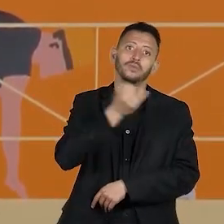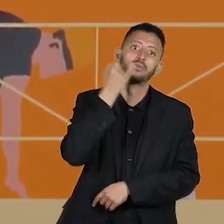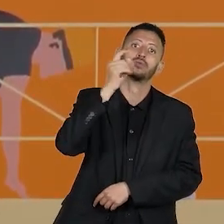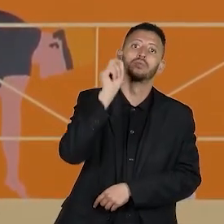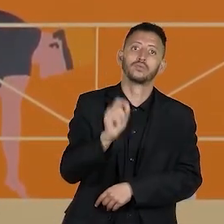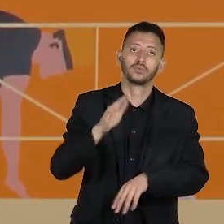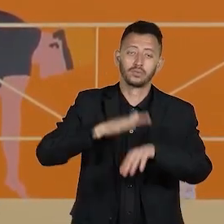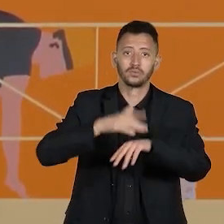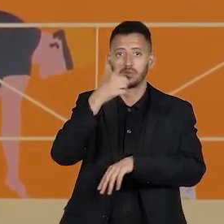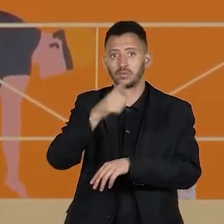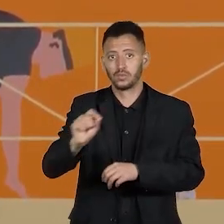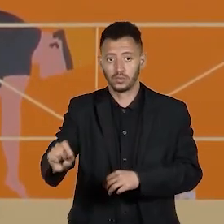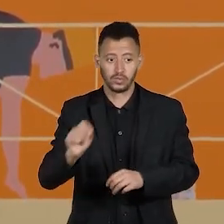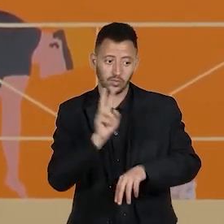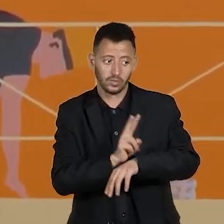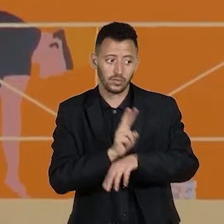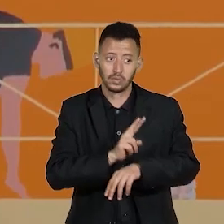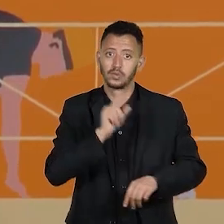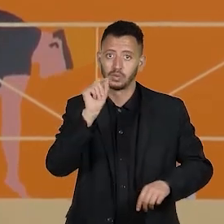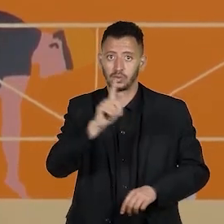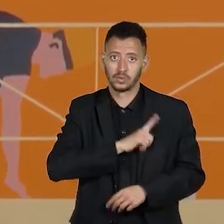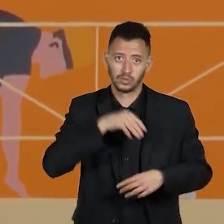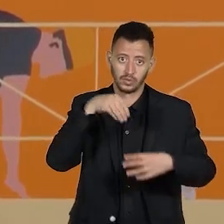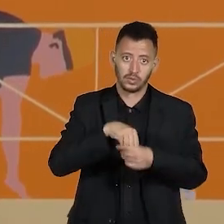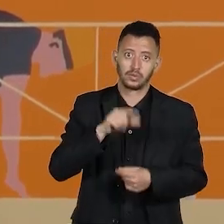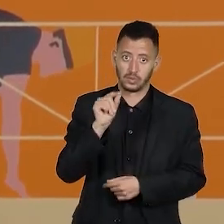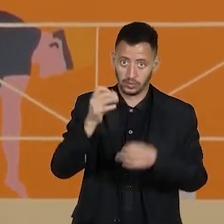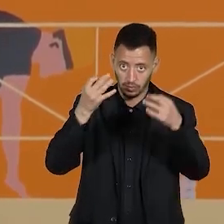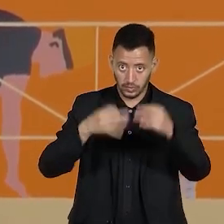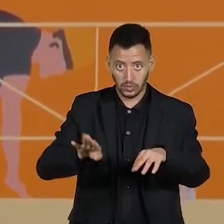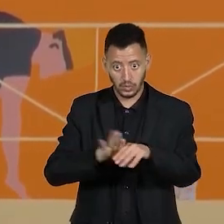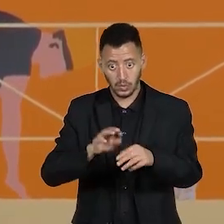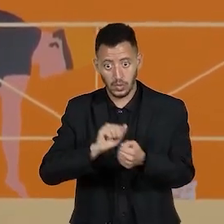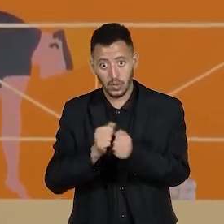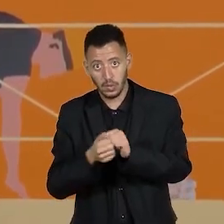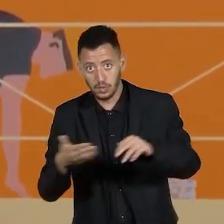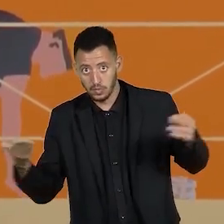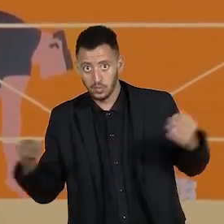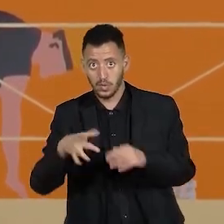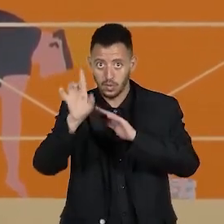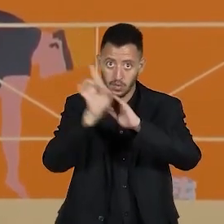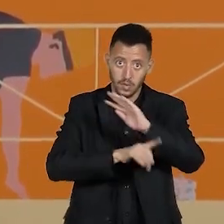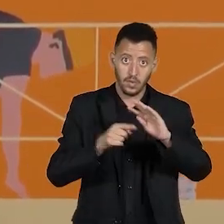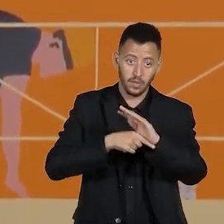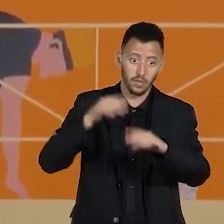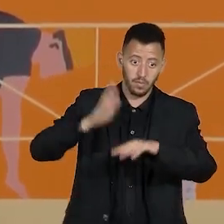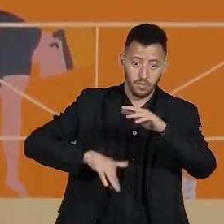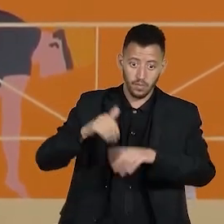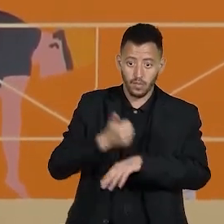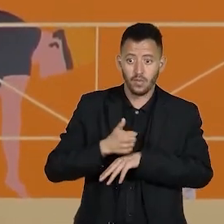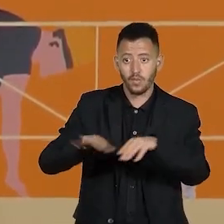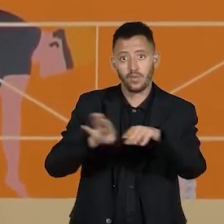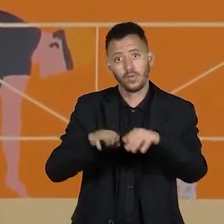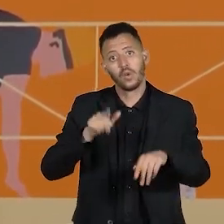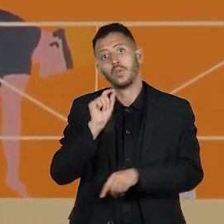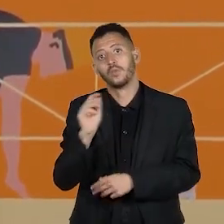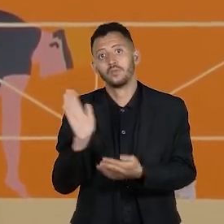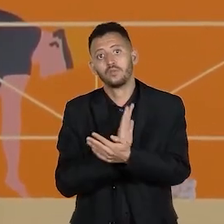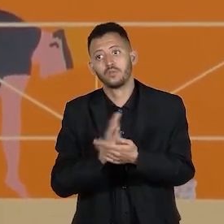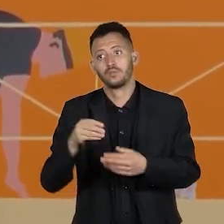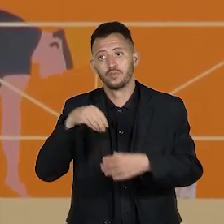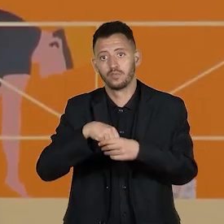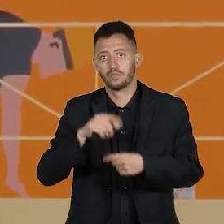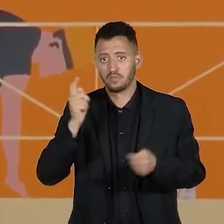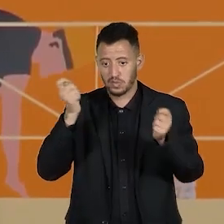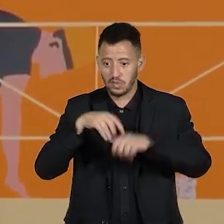outra questão importante é que, uma vez que essas medidas de prevenção elas não estejam suficientes ou adequadas, também é um direito do profissional, mesmo